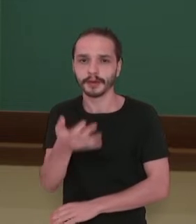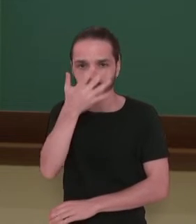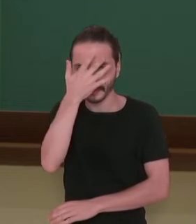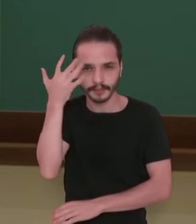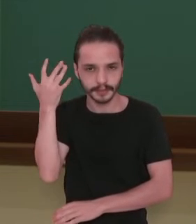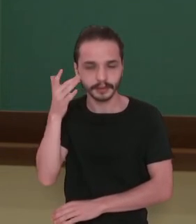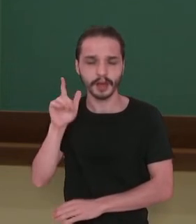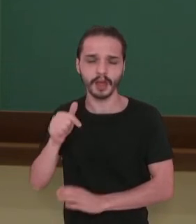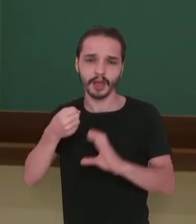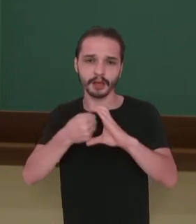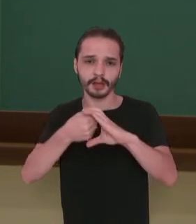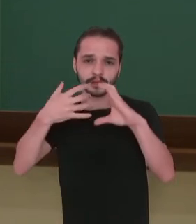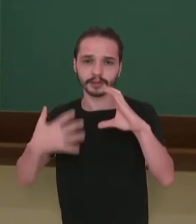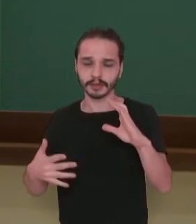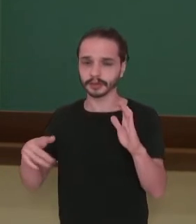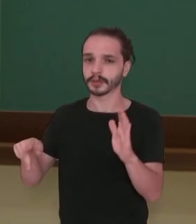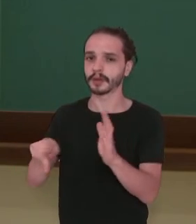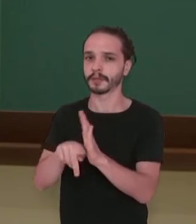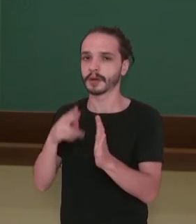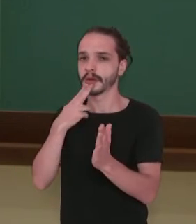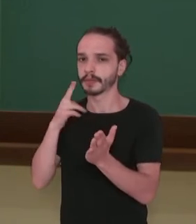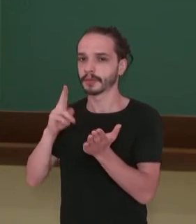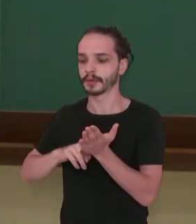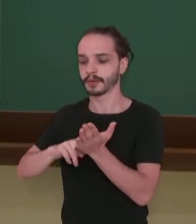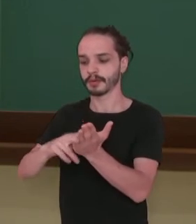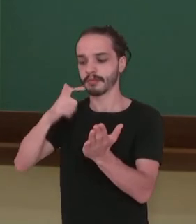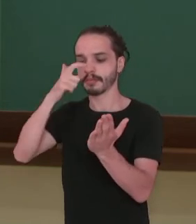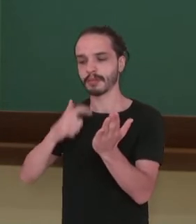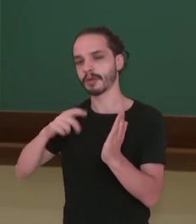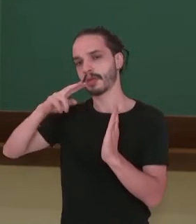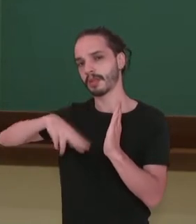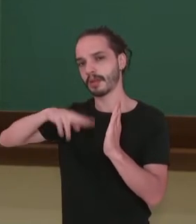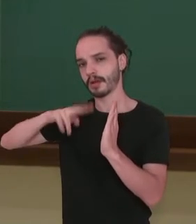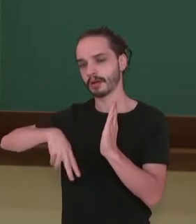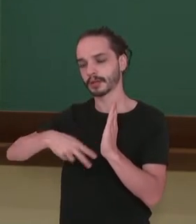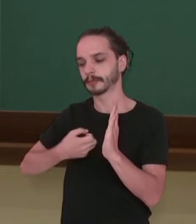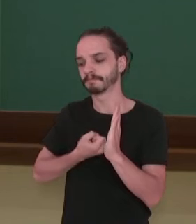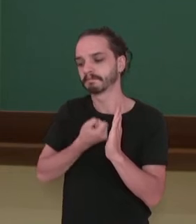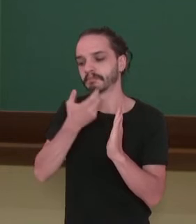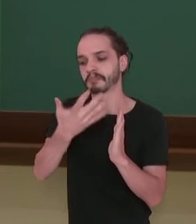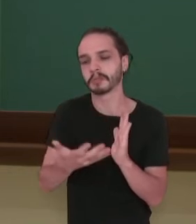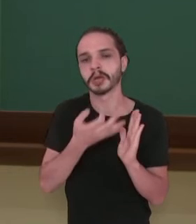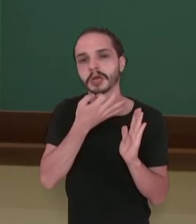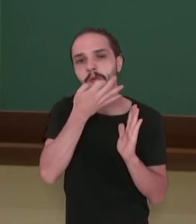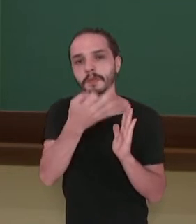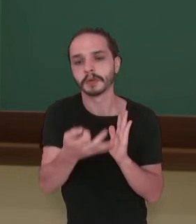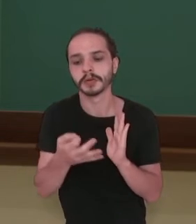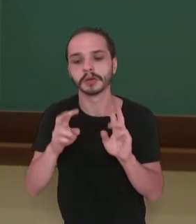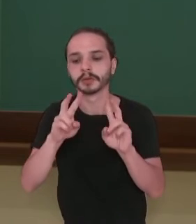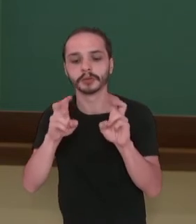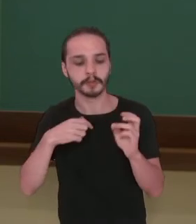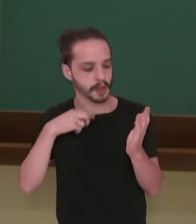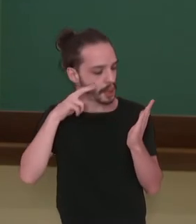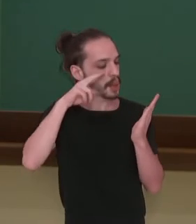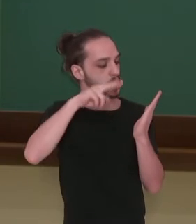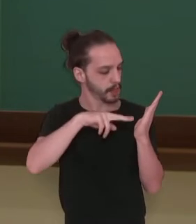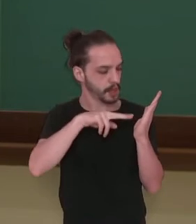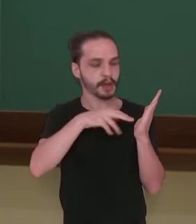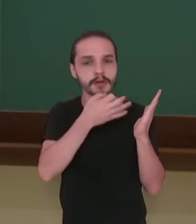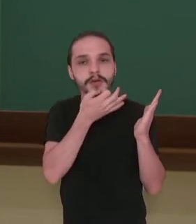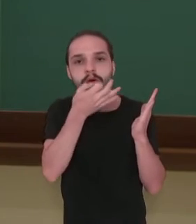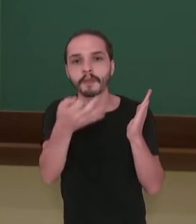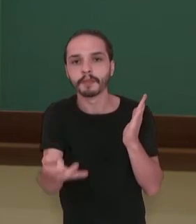das características da carta do leitor, né, expressar a opinião a respeito de algum assunto lido, alguma matéria,